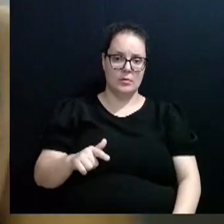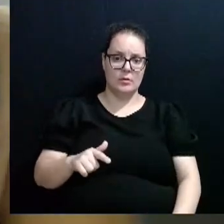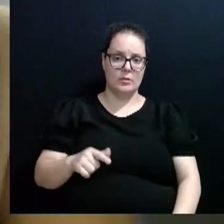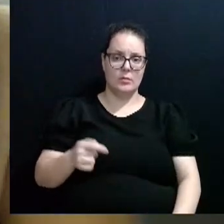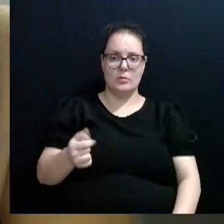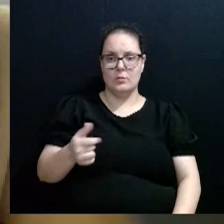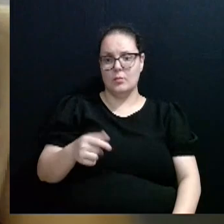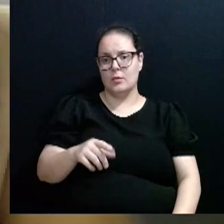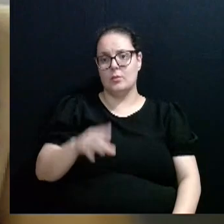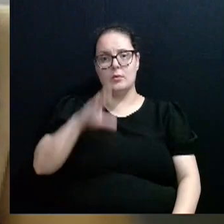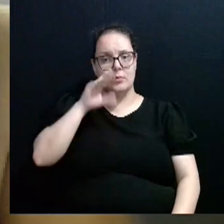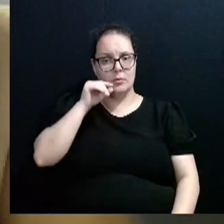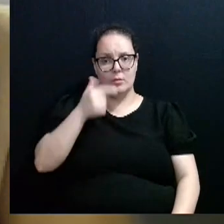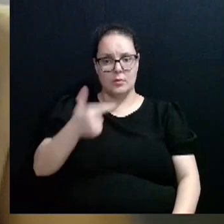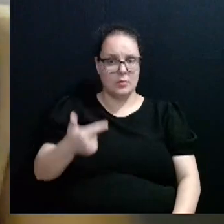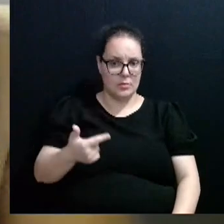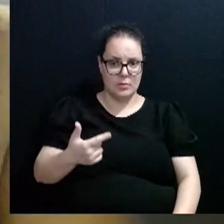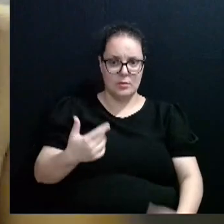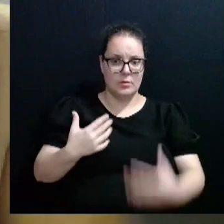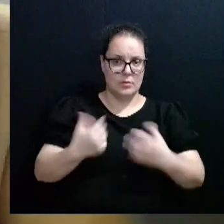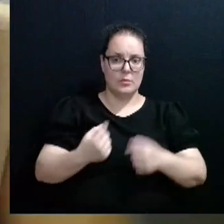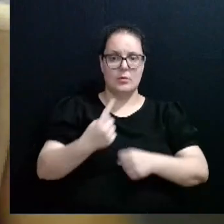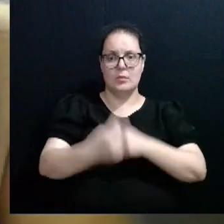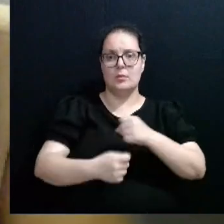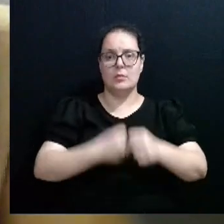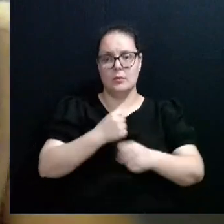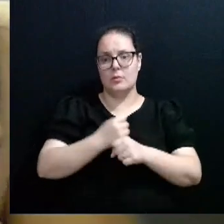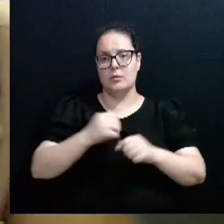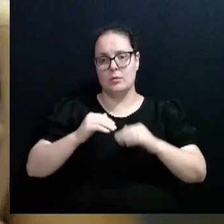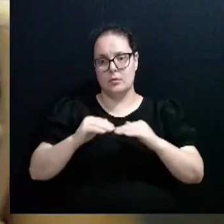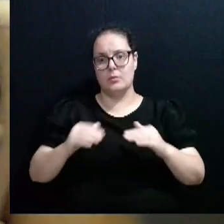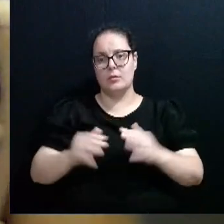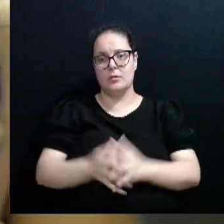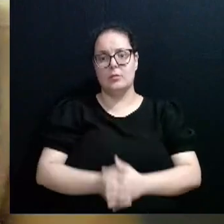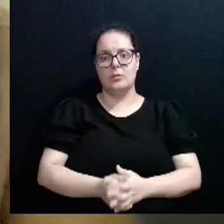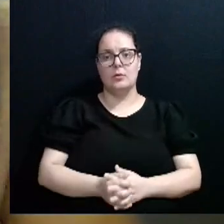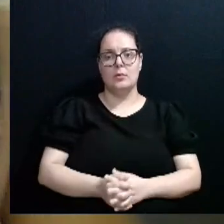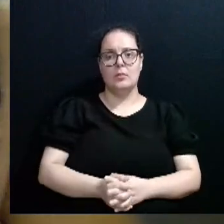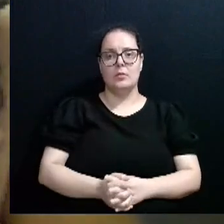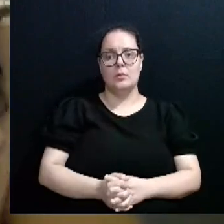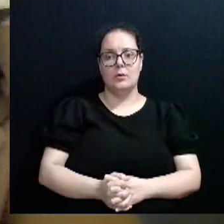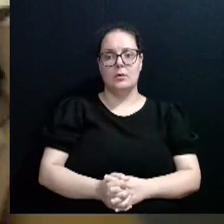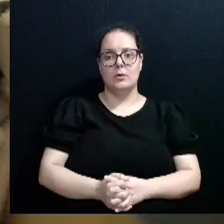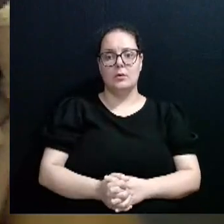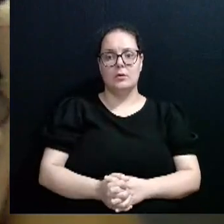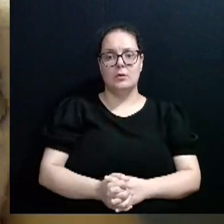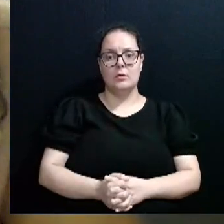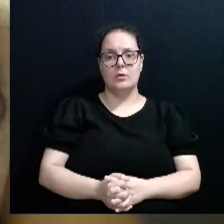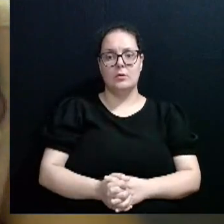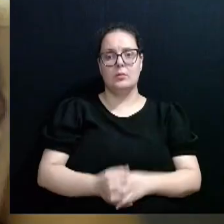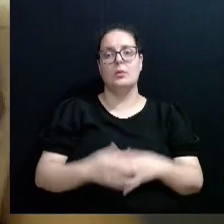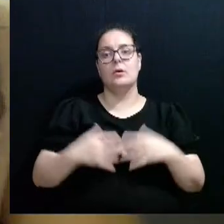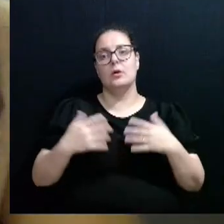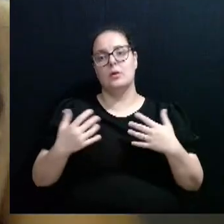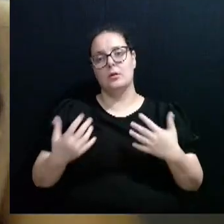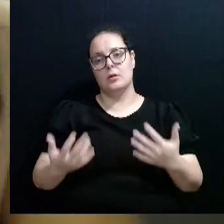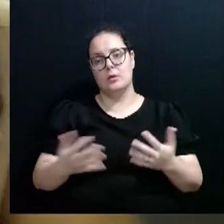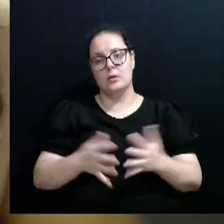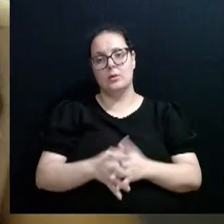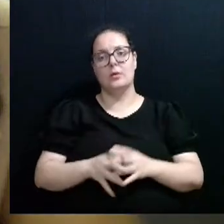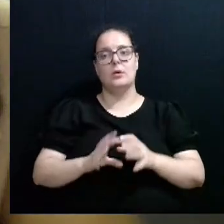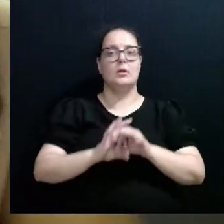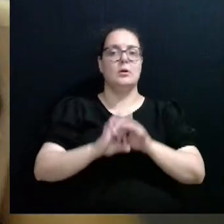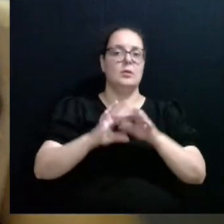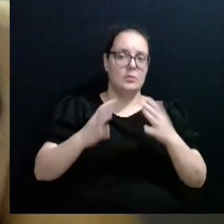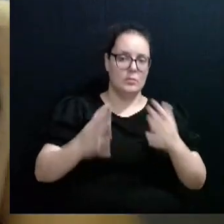tenham adquirido ainda o período de estabilidade, né, de aquisitivo. Aí são concedidos os dias igualmente aos